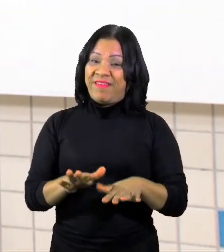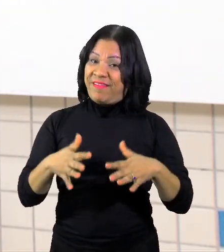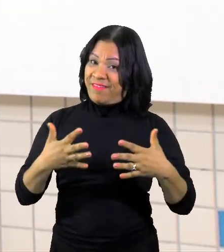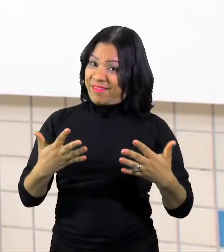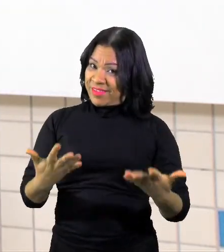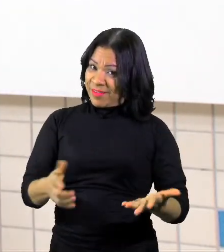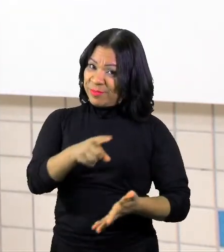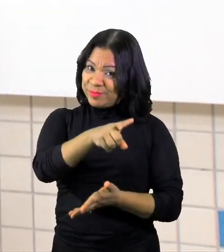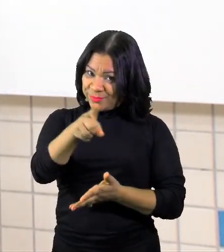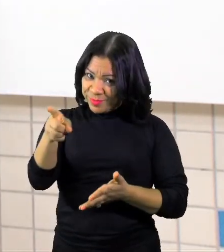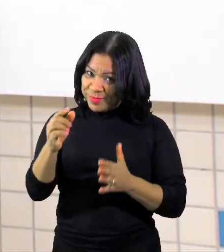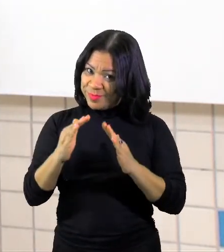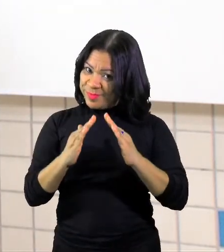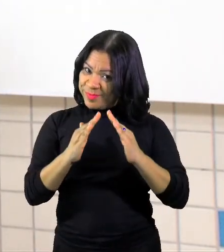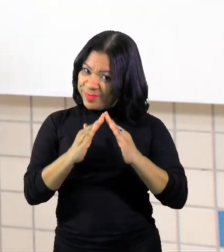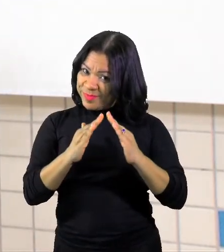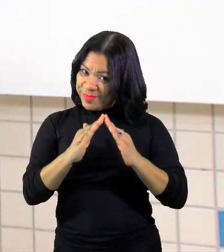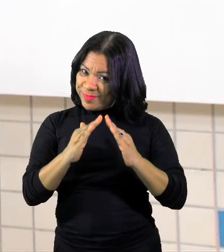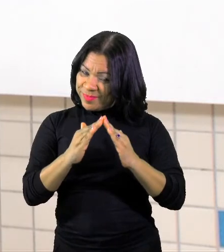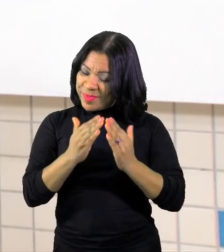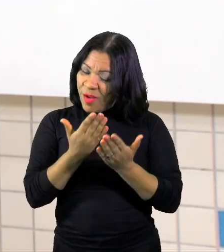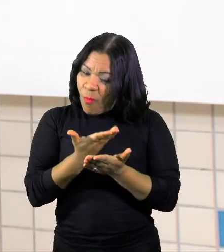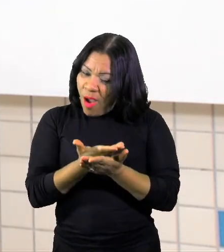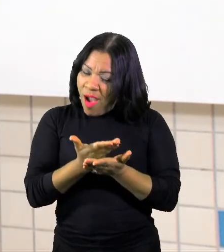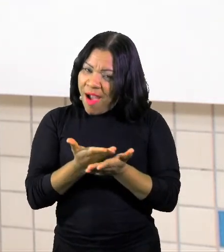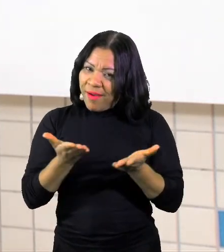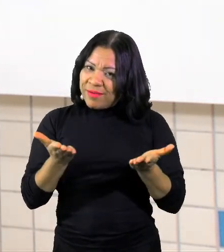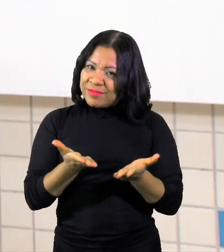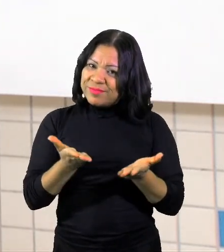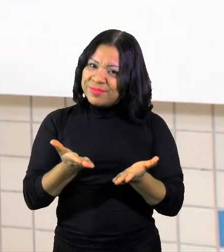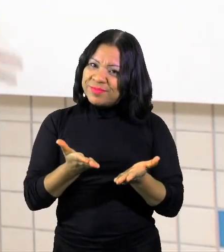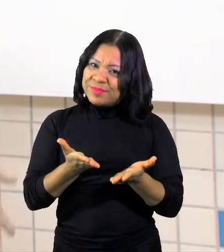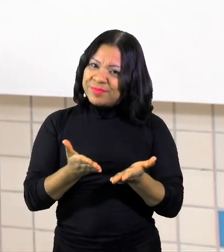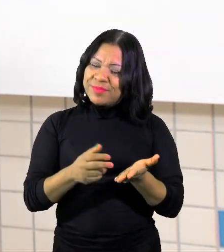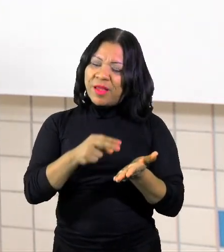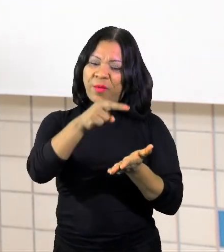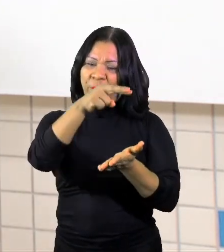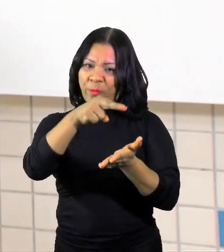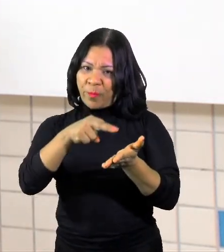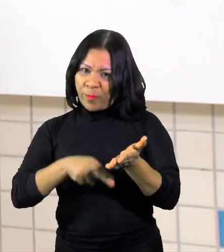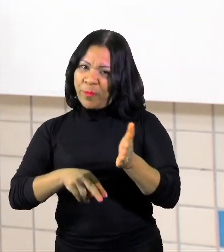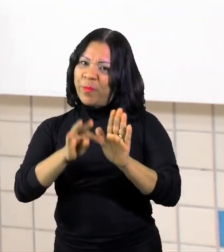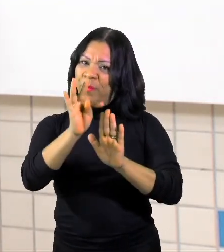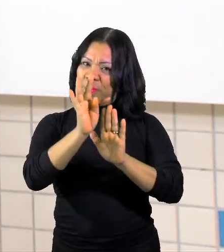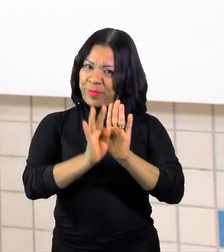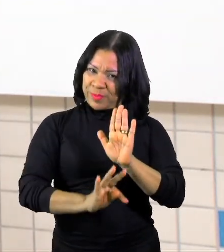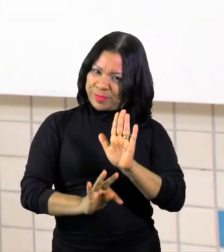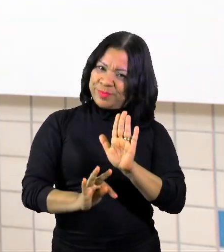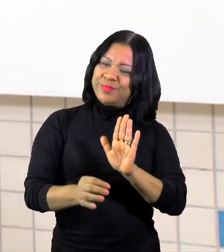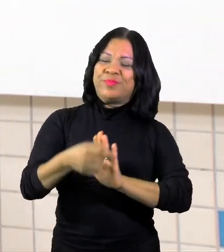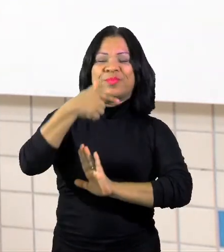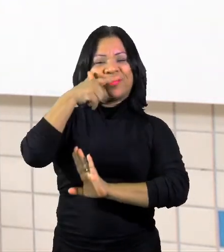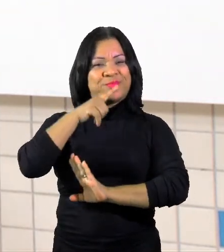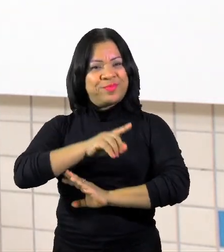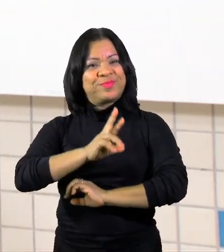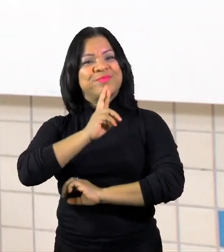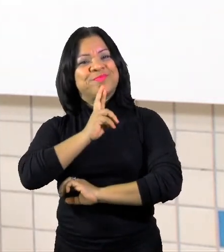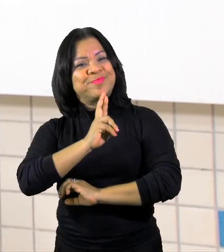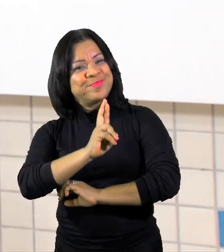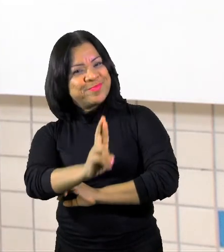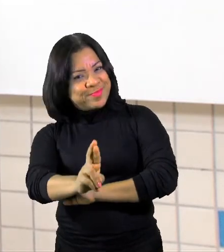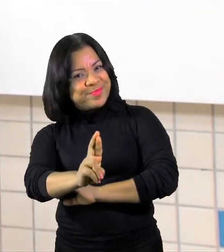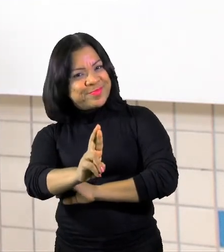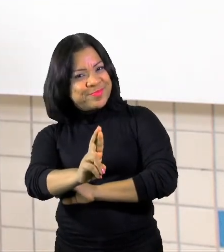em casa, com essa aula de hoje, com a leitura do texto, vai conseguir responder